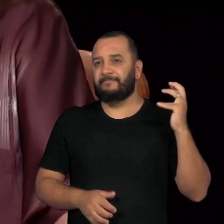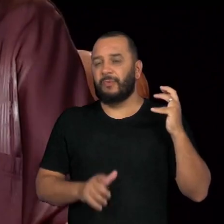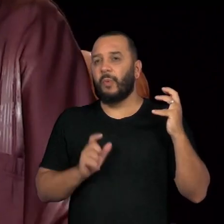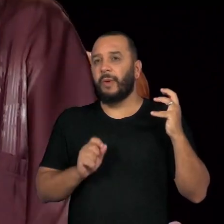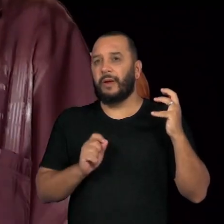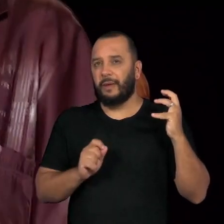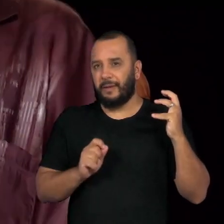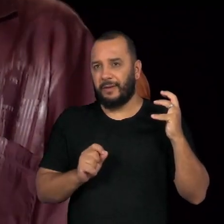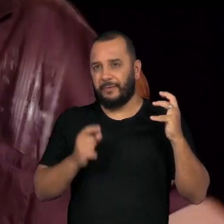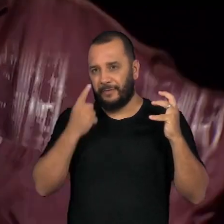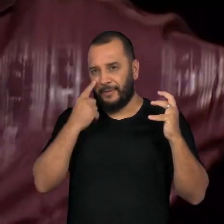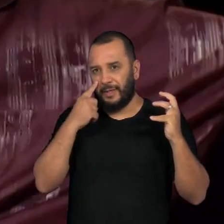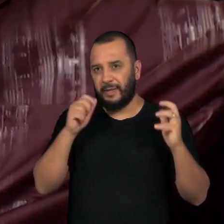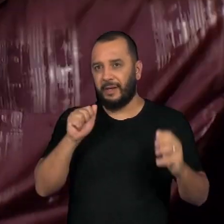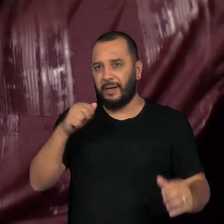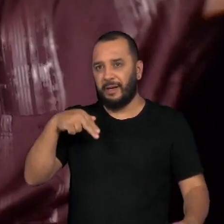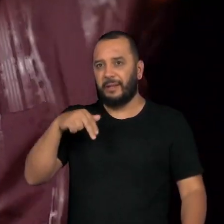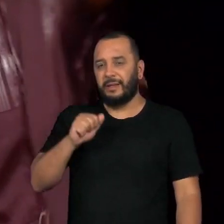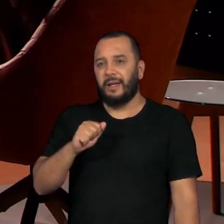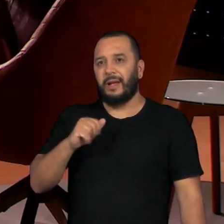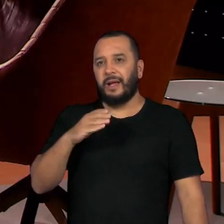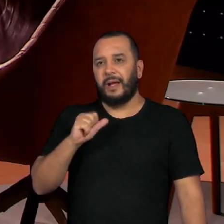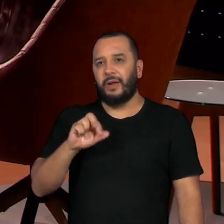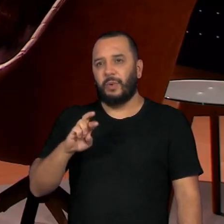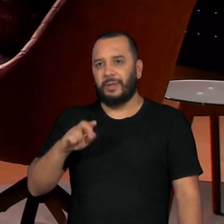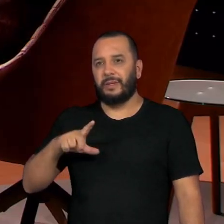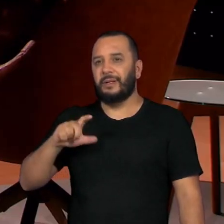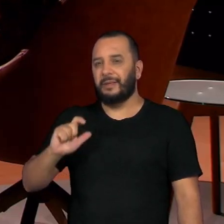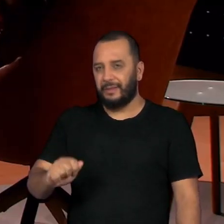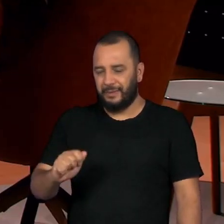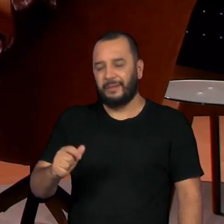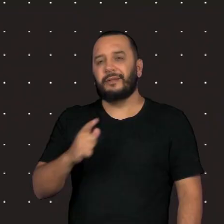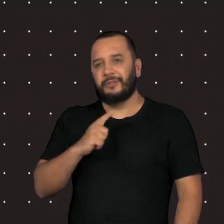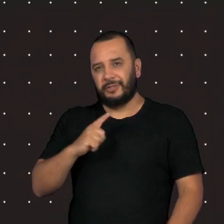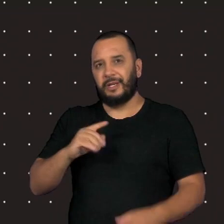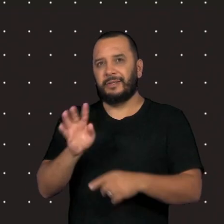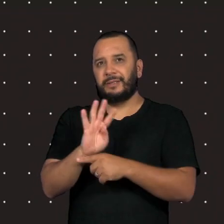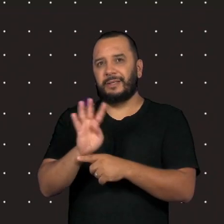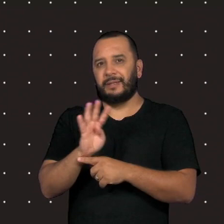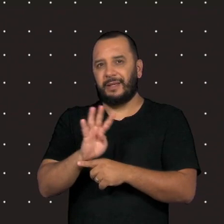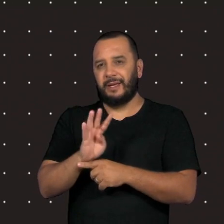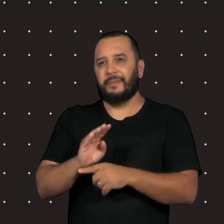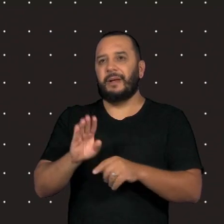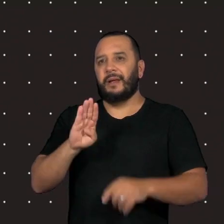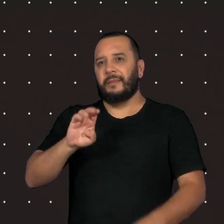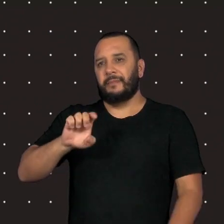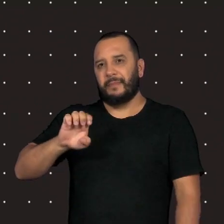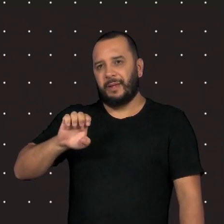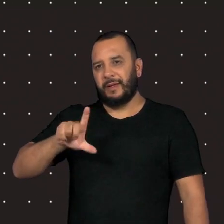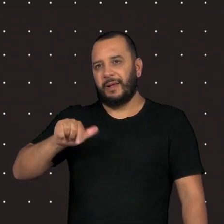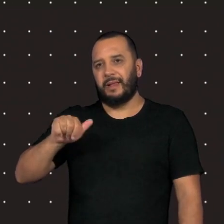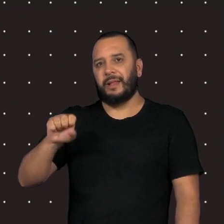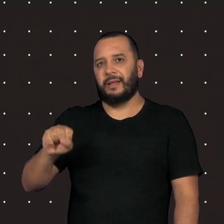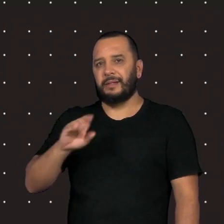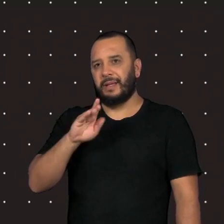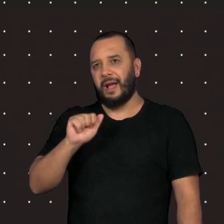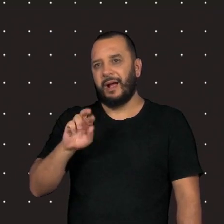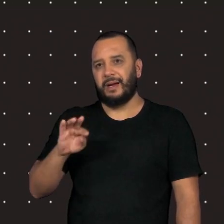ver a Ana Carolina, Mar de Rosas, né, no Belas Artes durante meses. Eu tomava ônibus ali todo dia, dava com